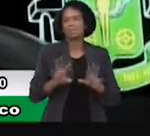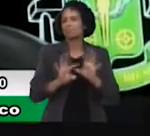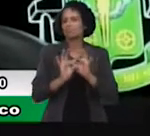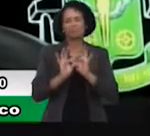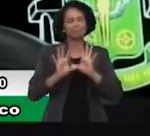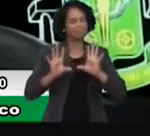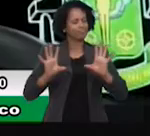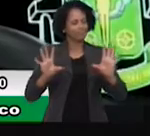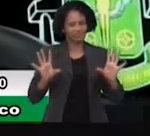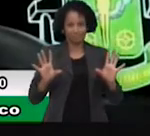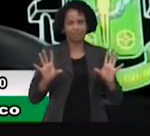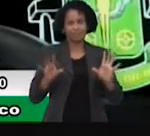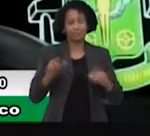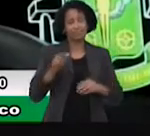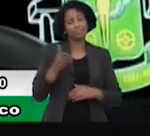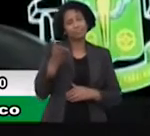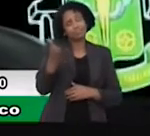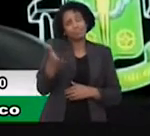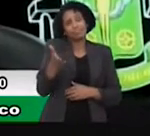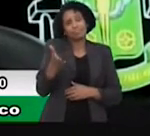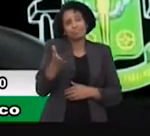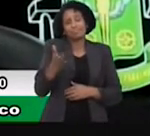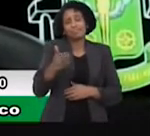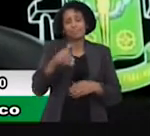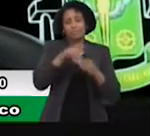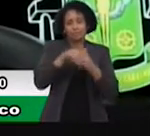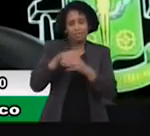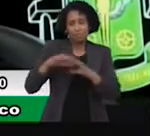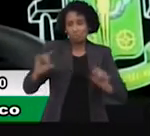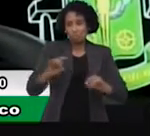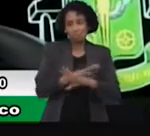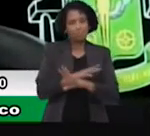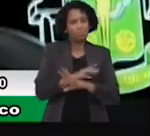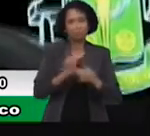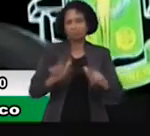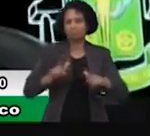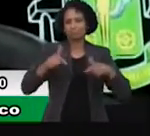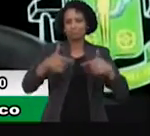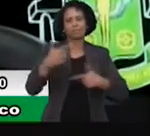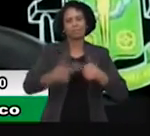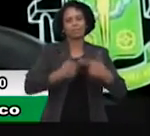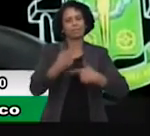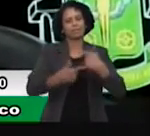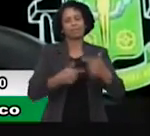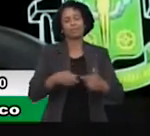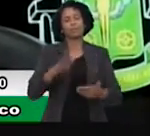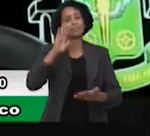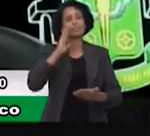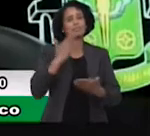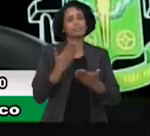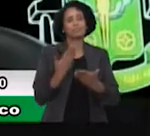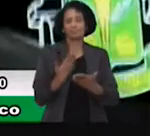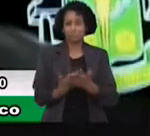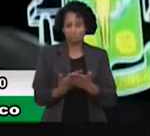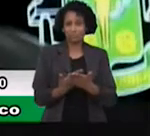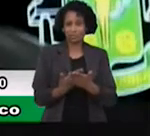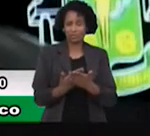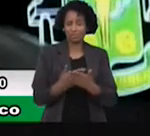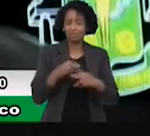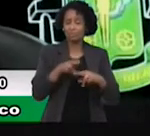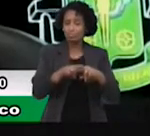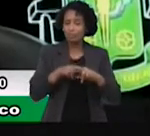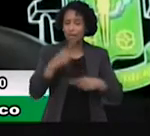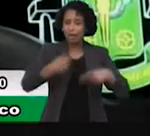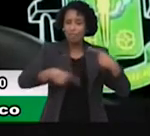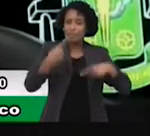Excelência acabou a eleição e Vossa Excelência continua trabalhando, porque Vossa Excelência acredita também que, através da política, quando